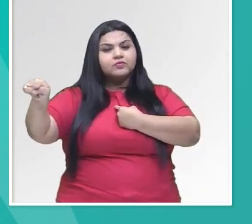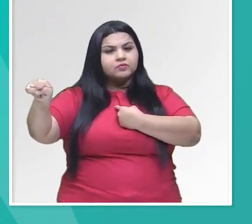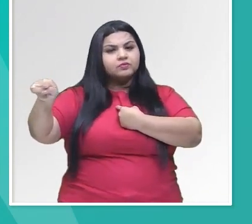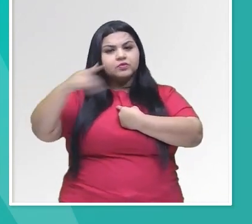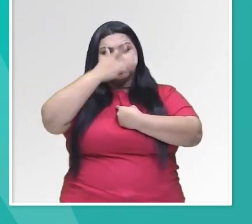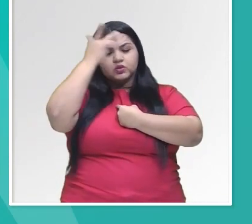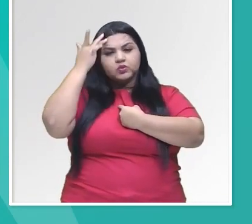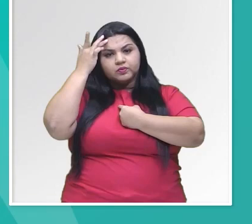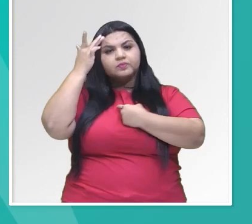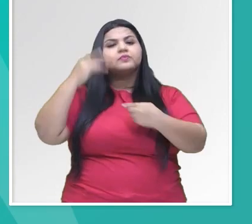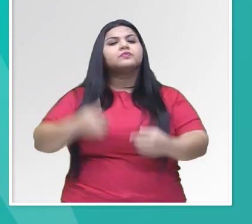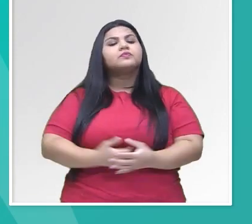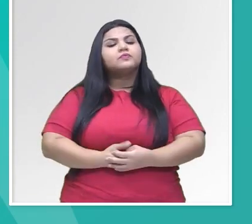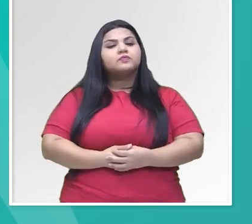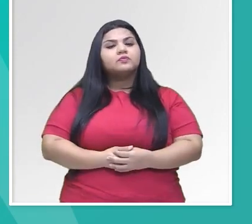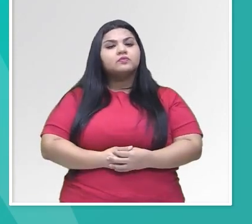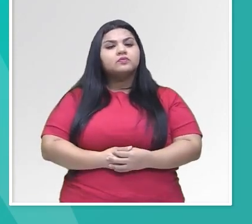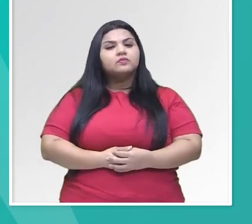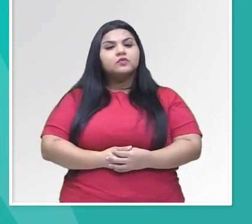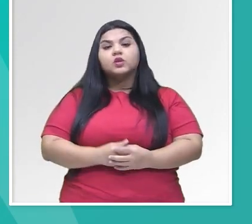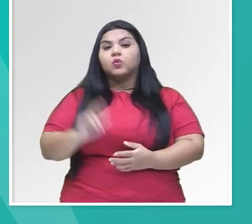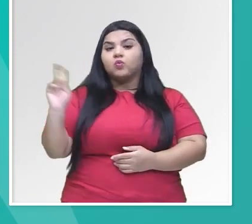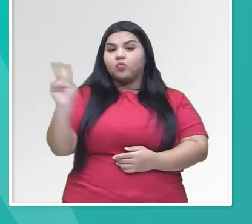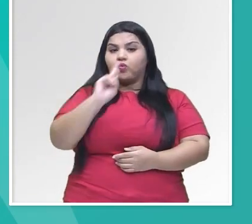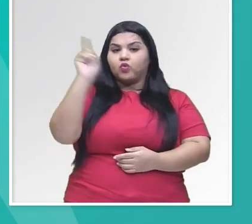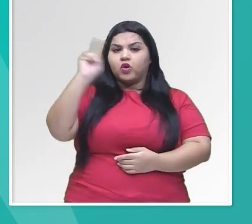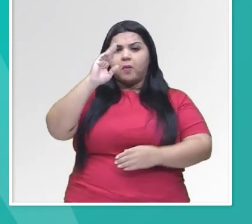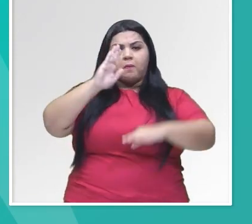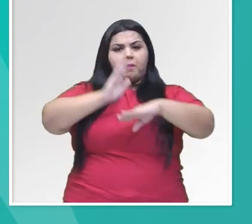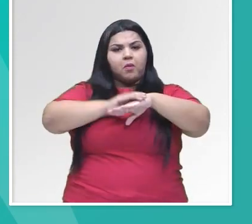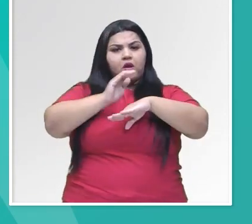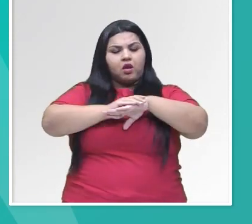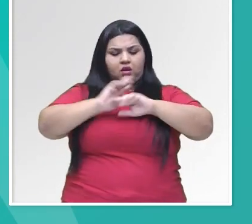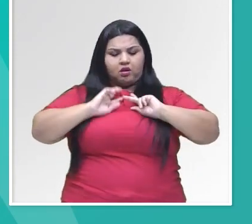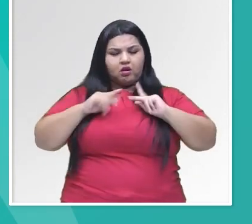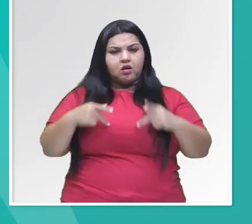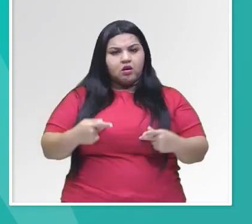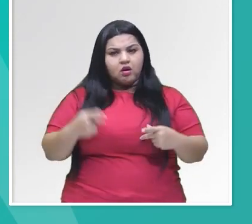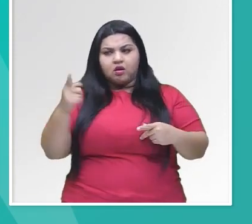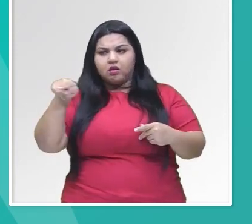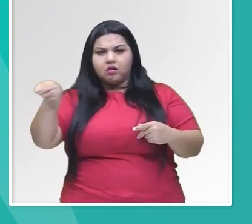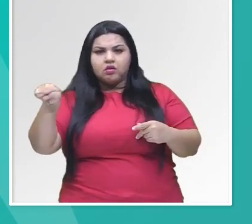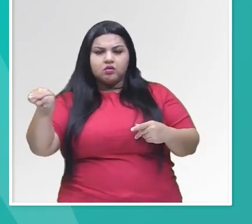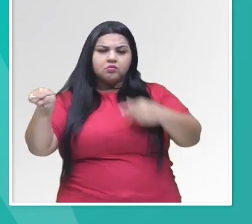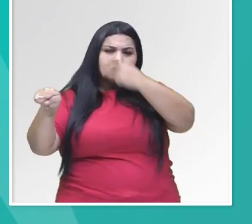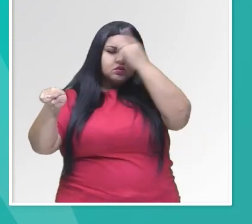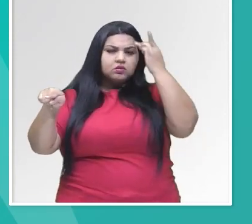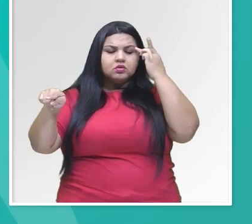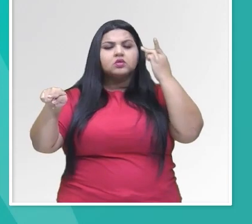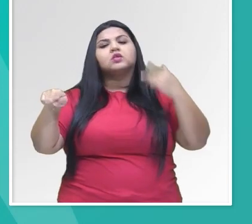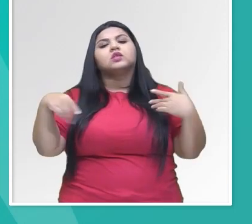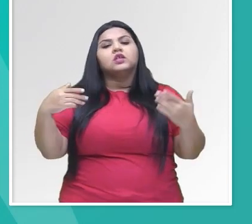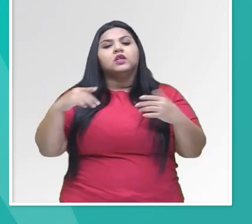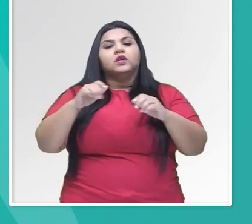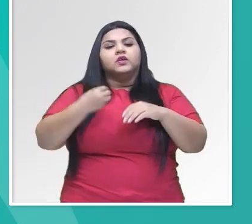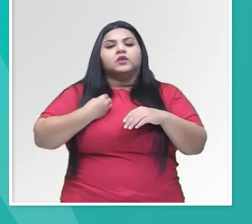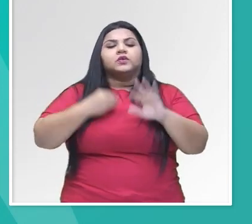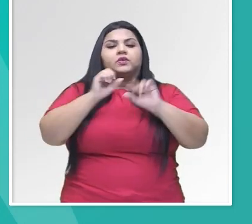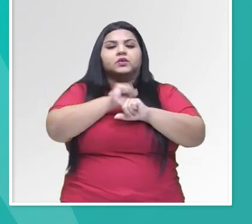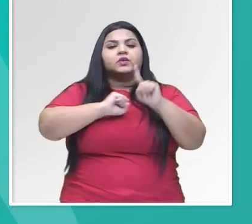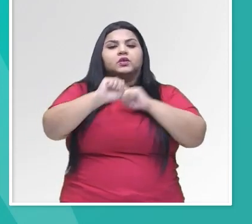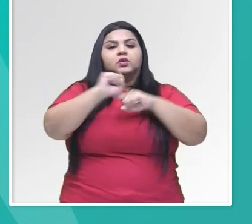então. A valorização de si mesmo e do outro. Para viver em sociedade,